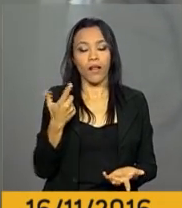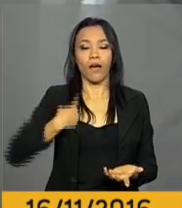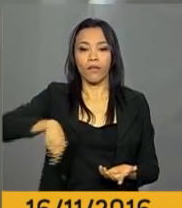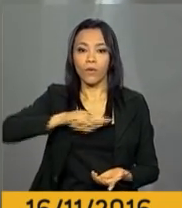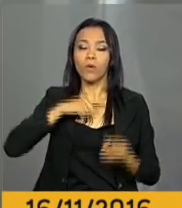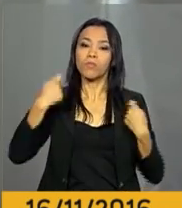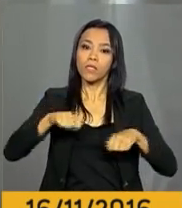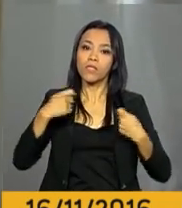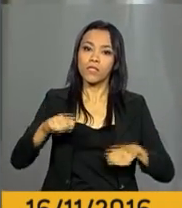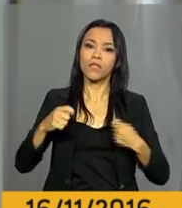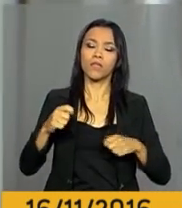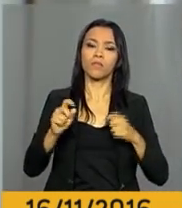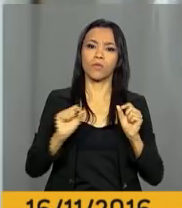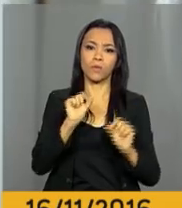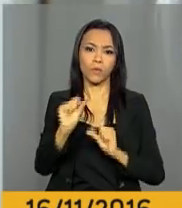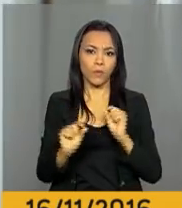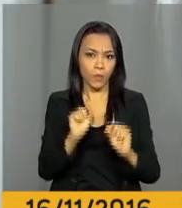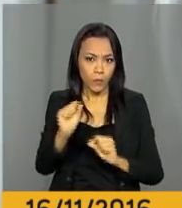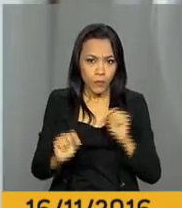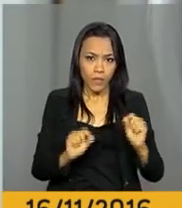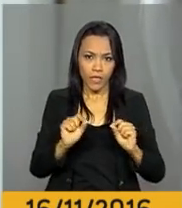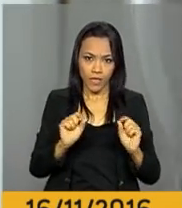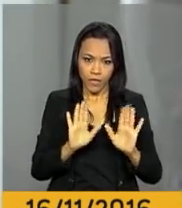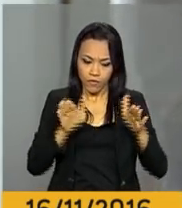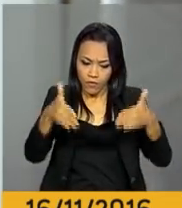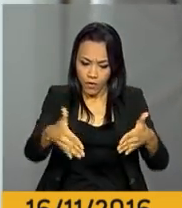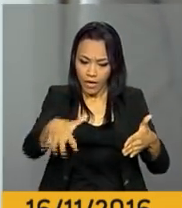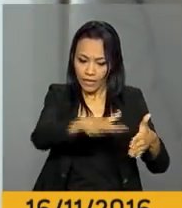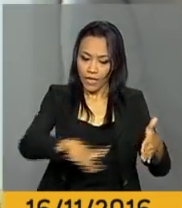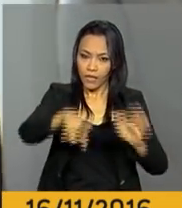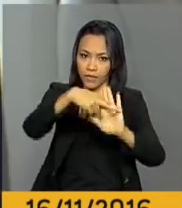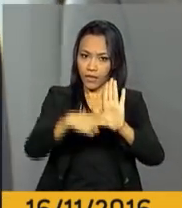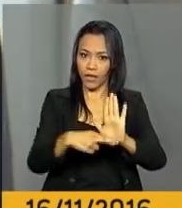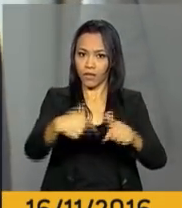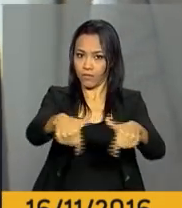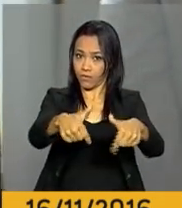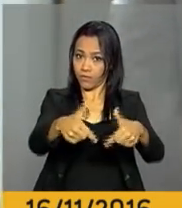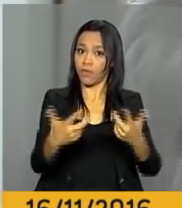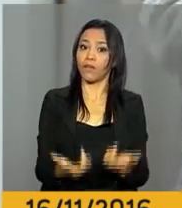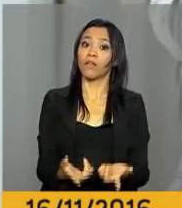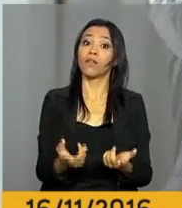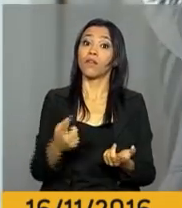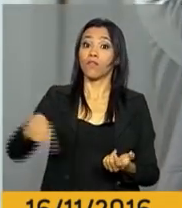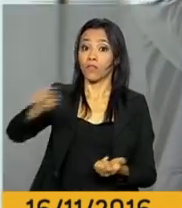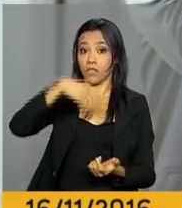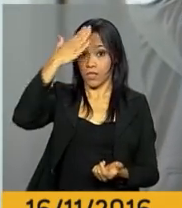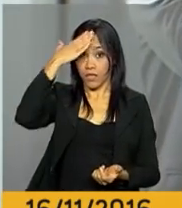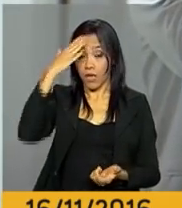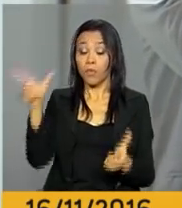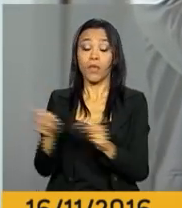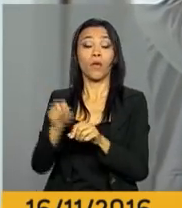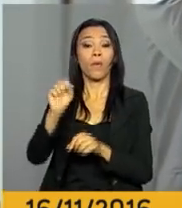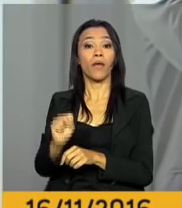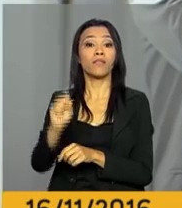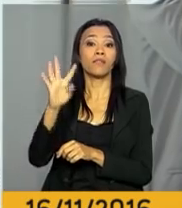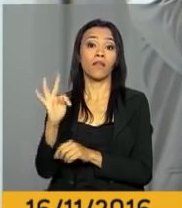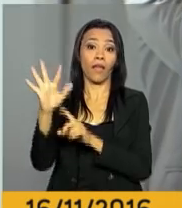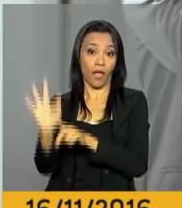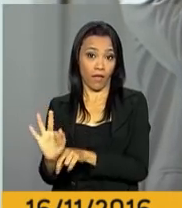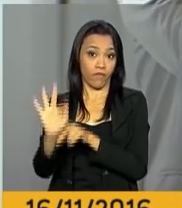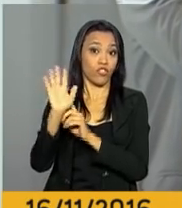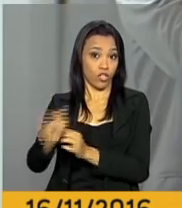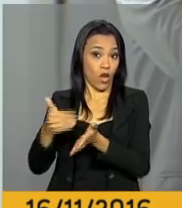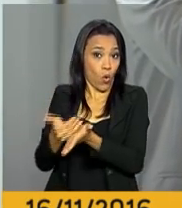precisamos ir para uma reformulação de natureza trabalhista, que, aliás, os senhores sabem que o Supremo Tribunal Federal começou já